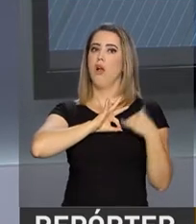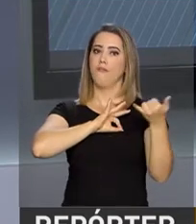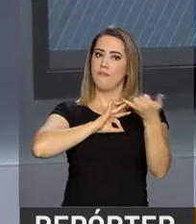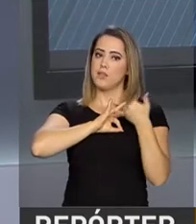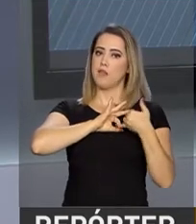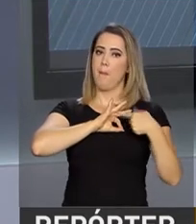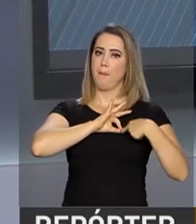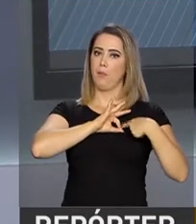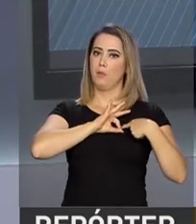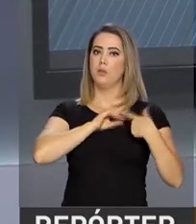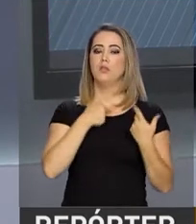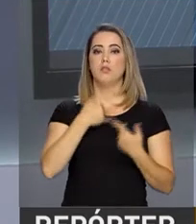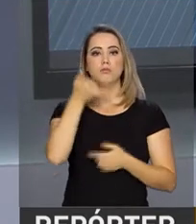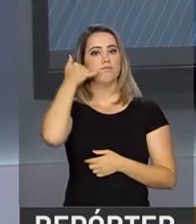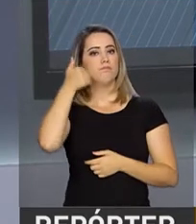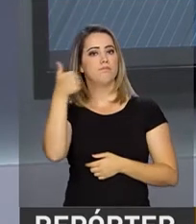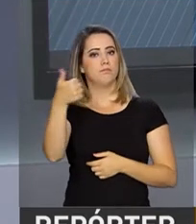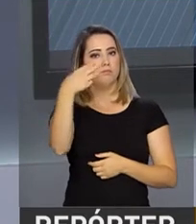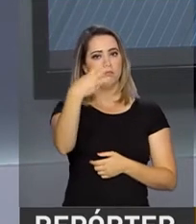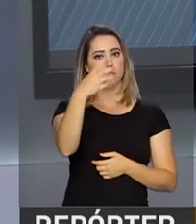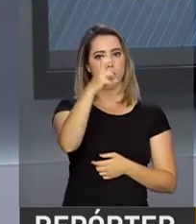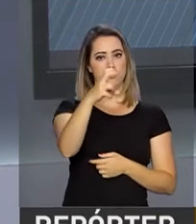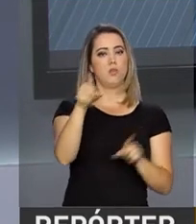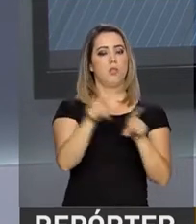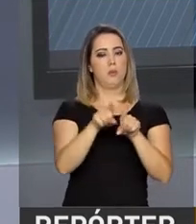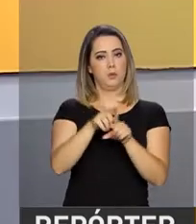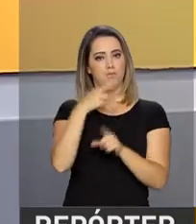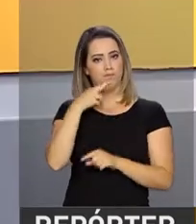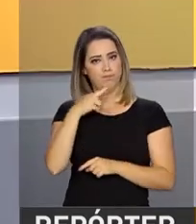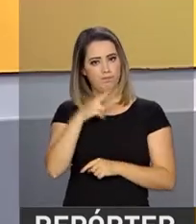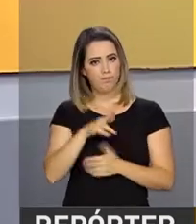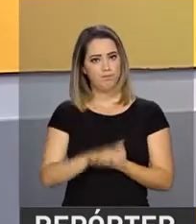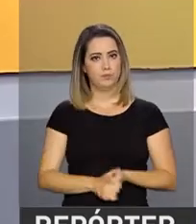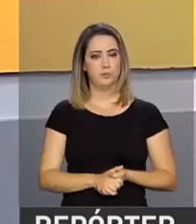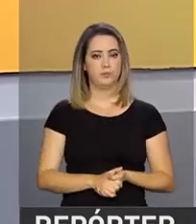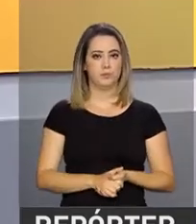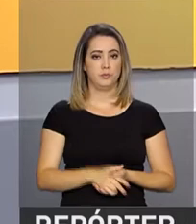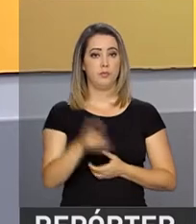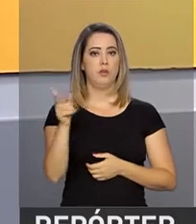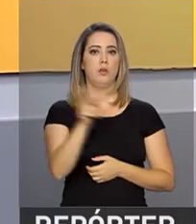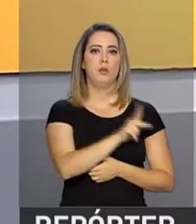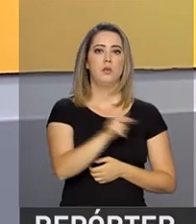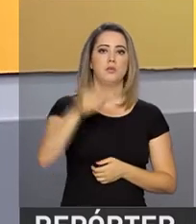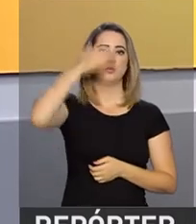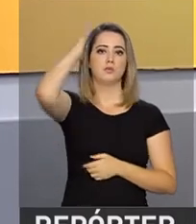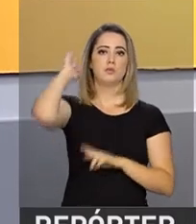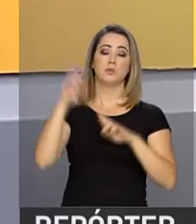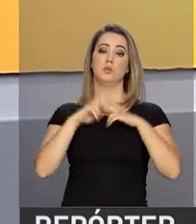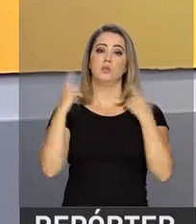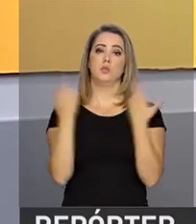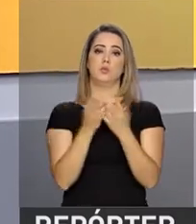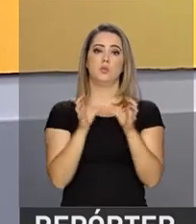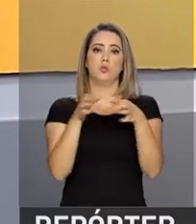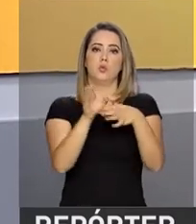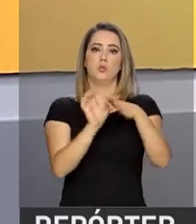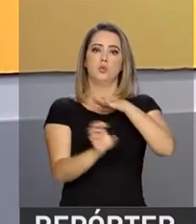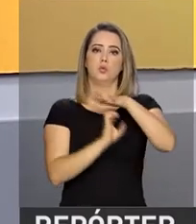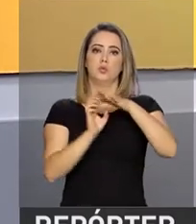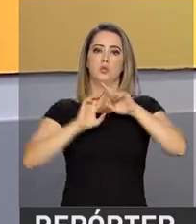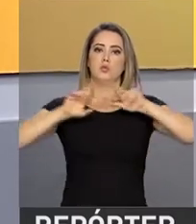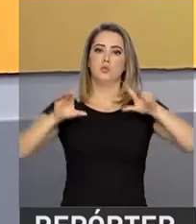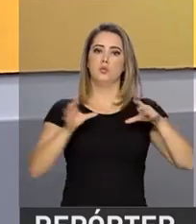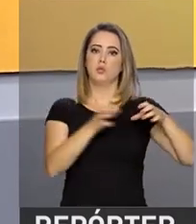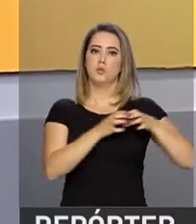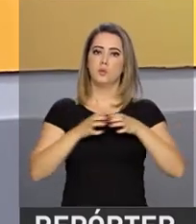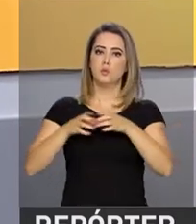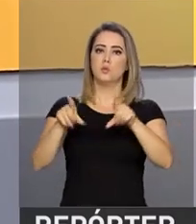informar a ouvidoria da Previdência pelo telefone 135. O presidente Michel Temer se reuniu hoje com empresários de diversos